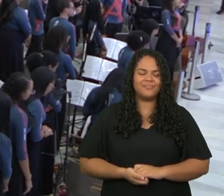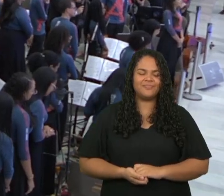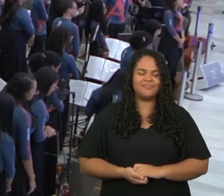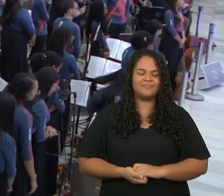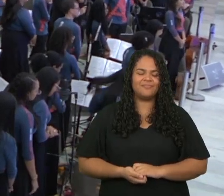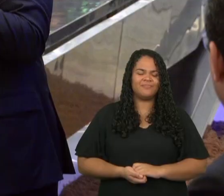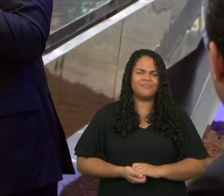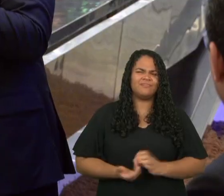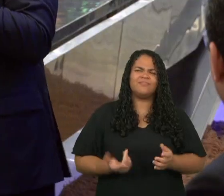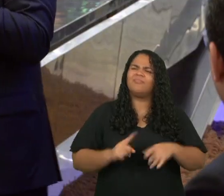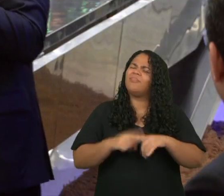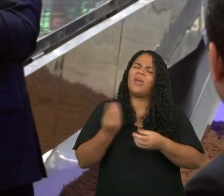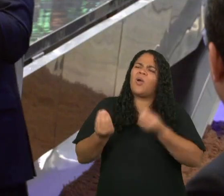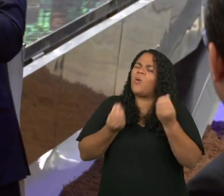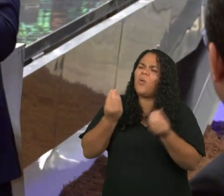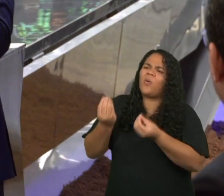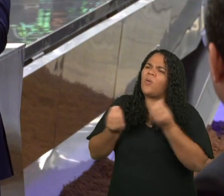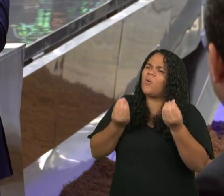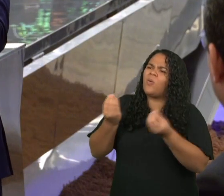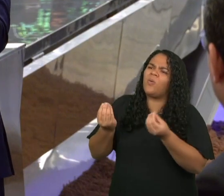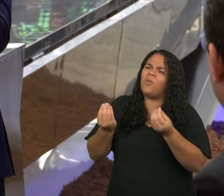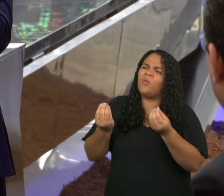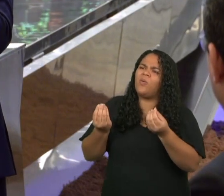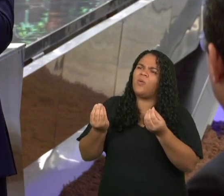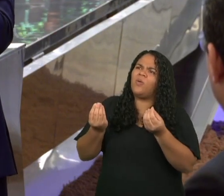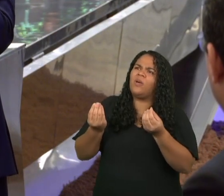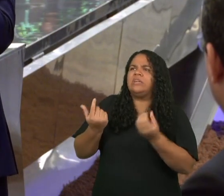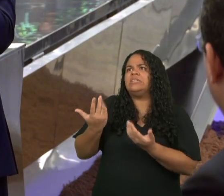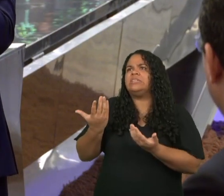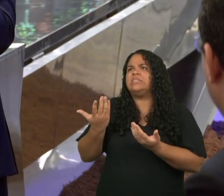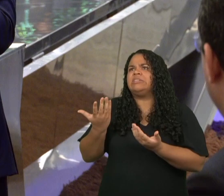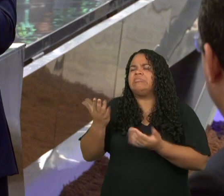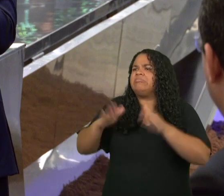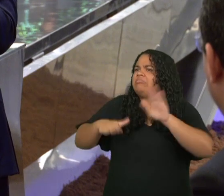Pastor, como é que eu posso saber se o meu amor